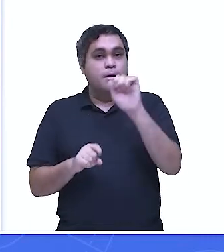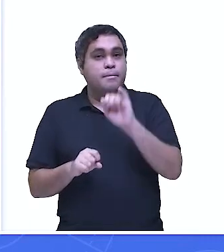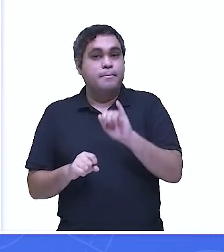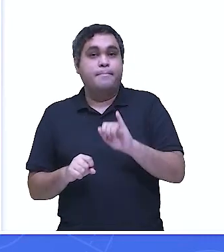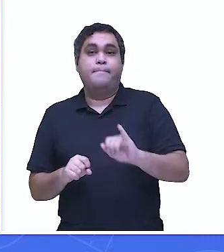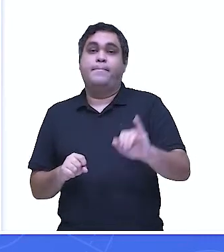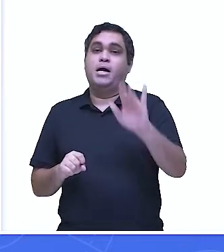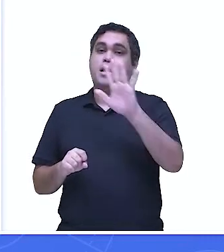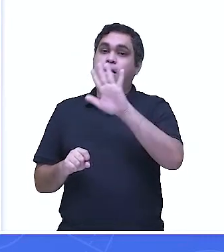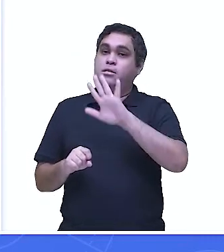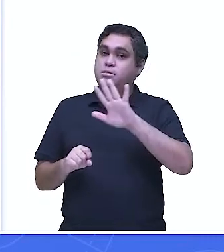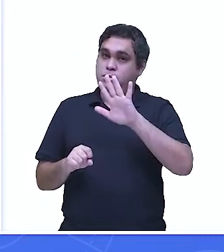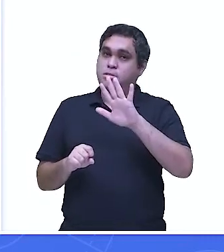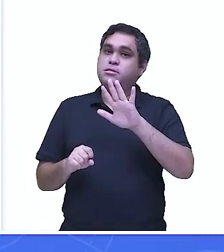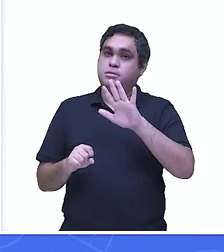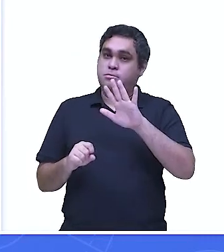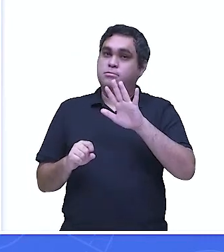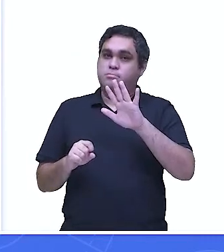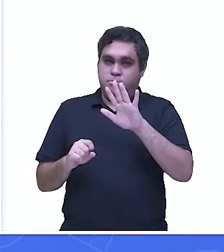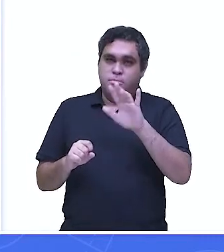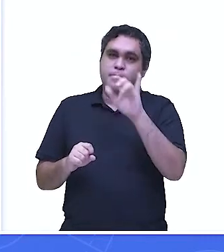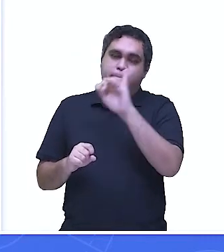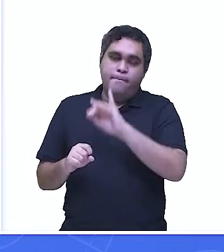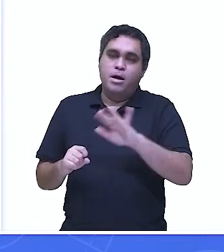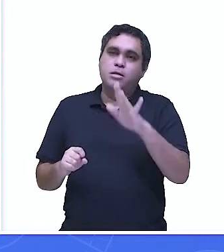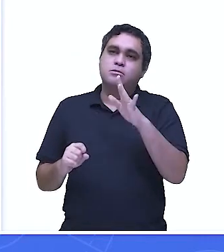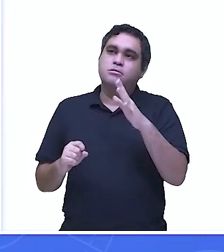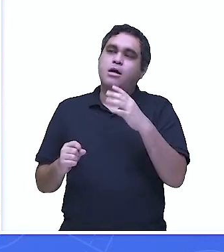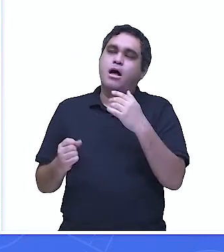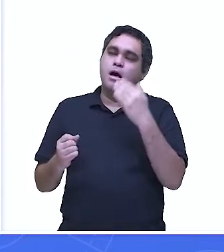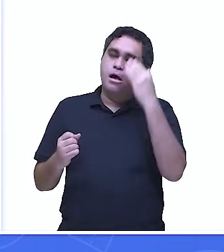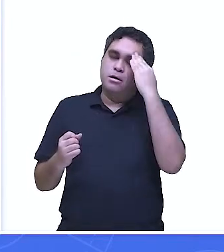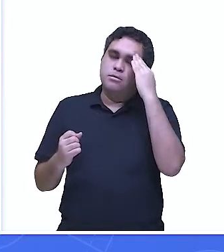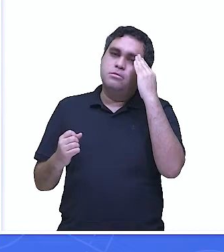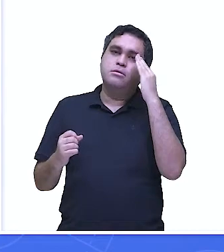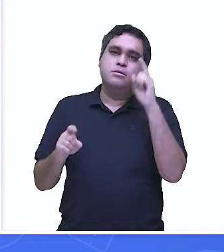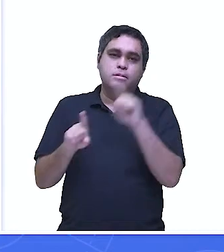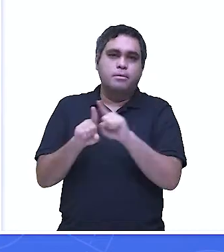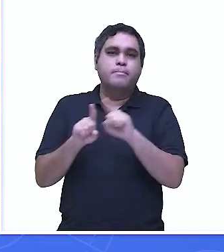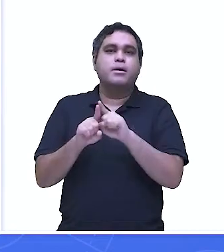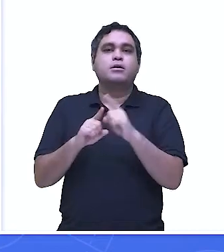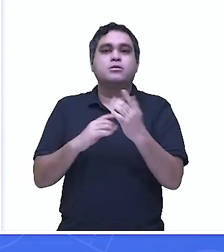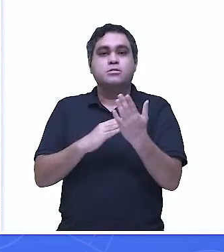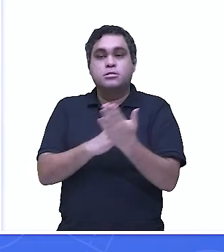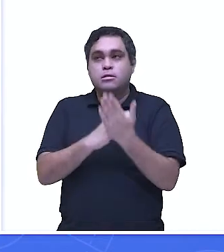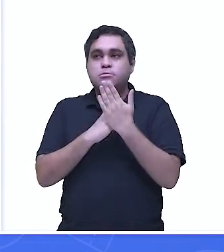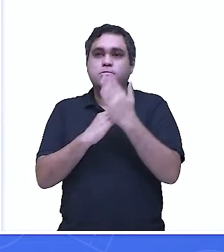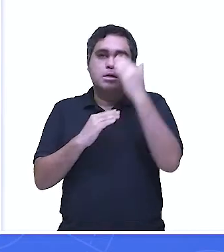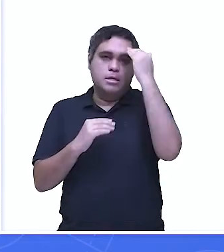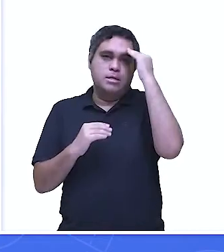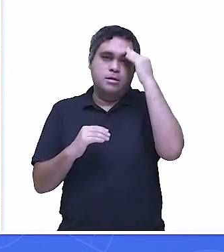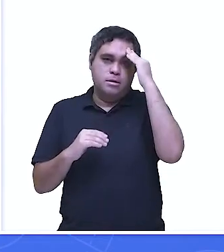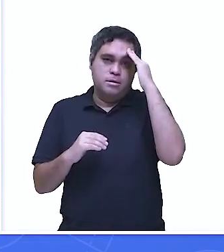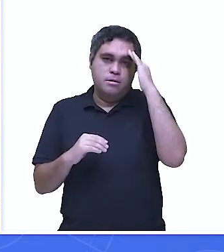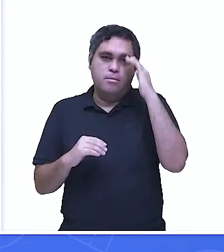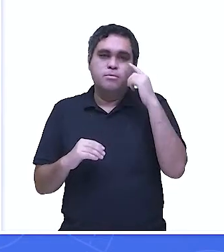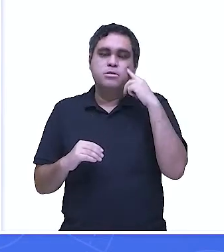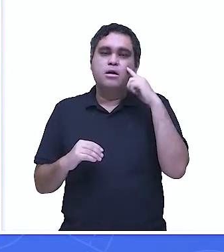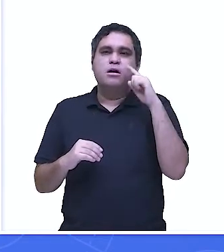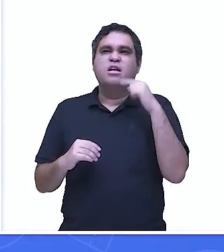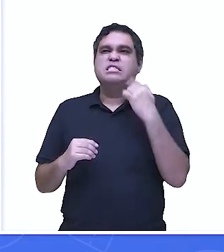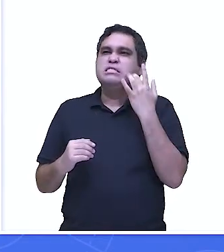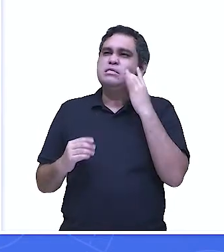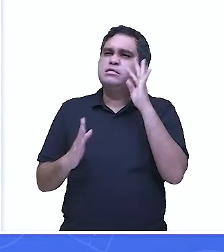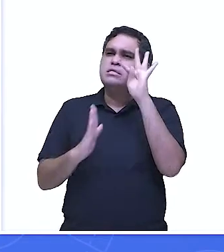imagens fazem com que a gente traga todo o nosso conhecimento, nossa bagagem, né? Tudo que a gente sabe, porque você diz assim, eu